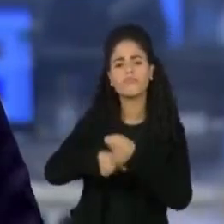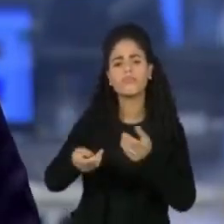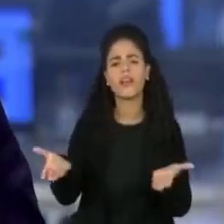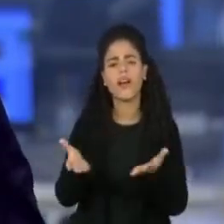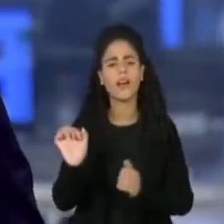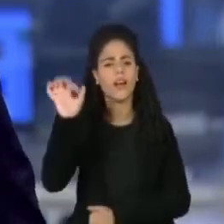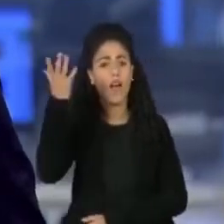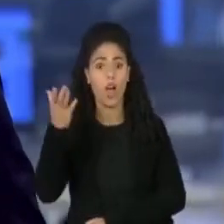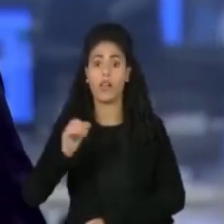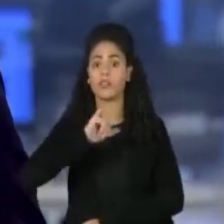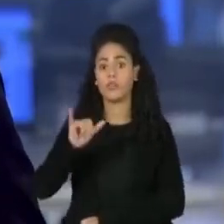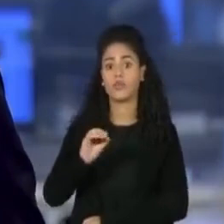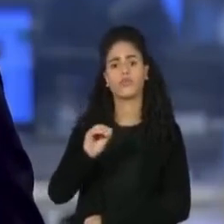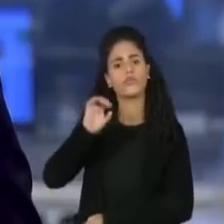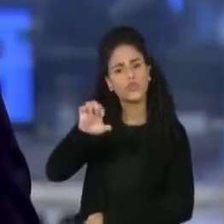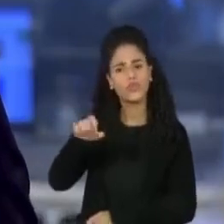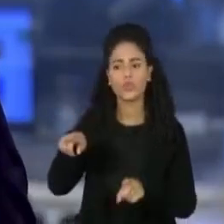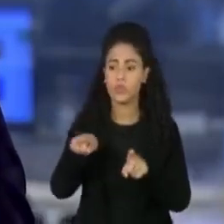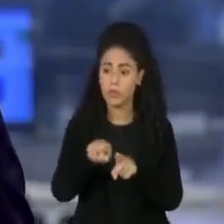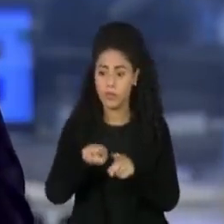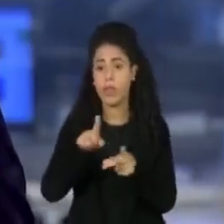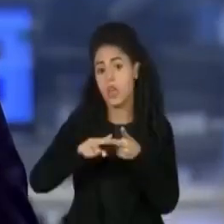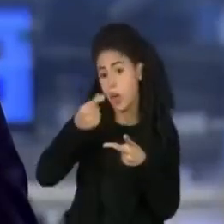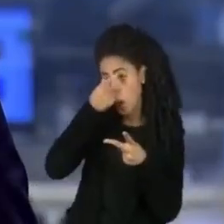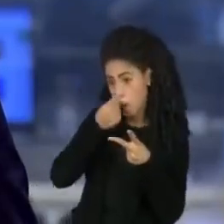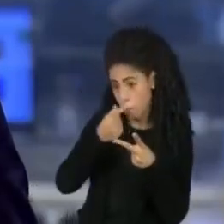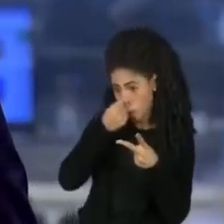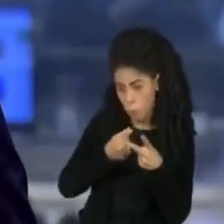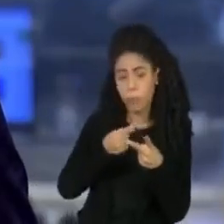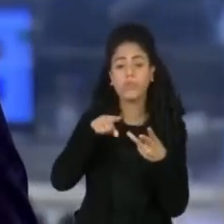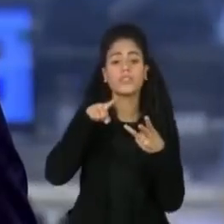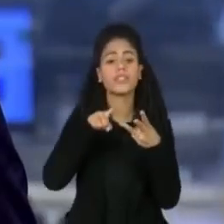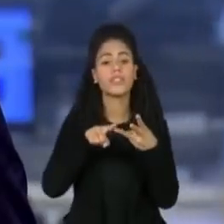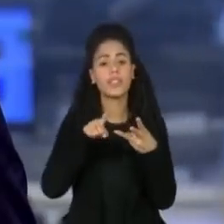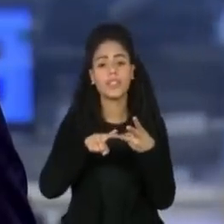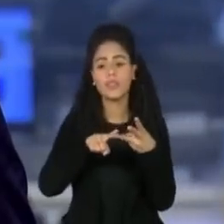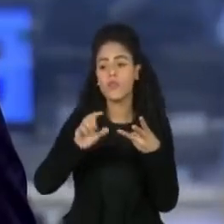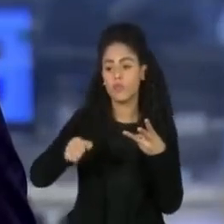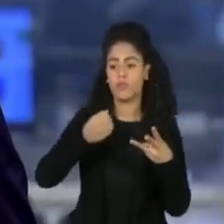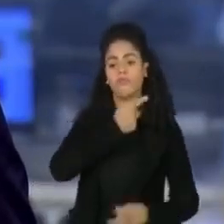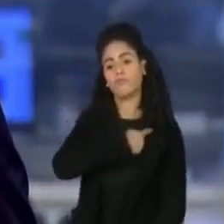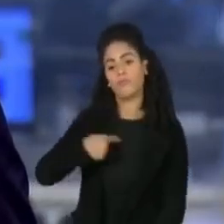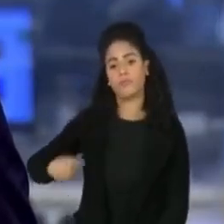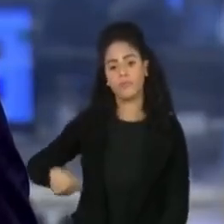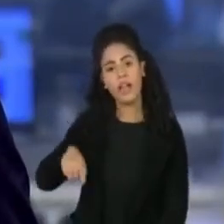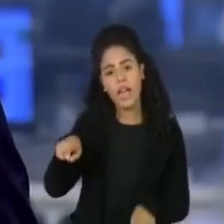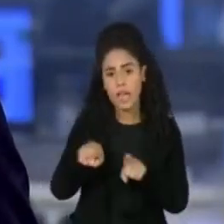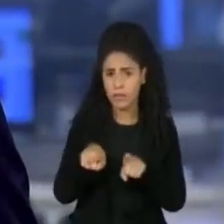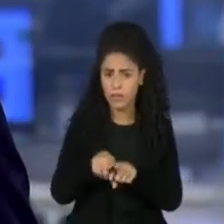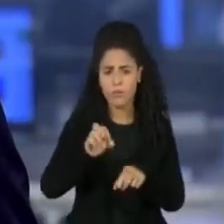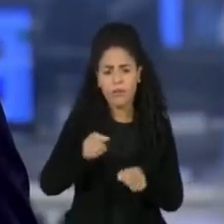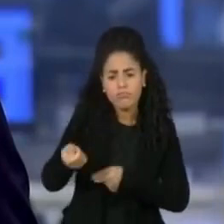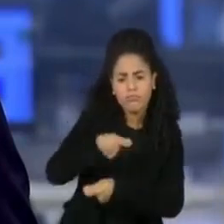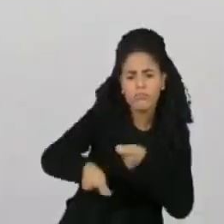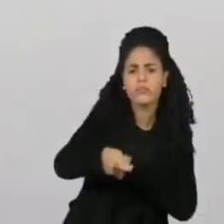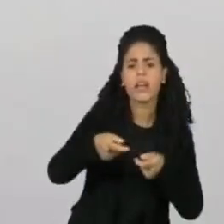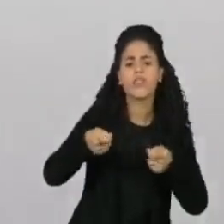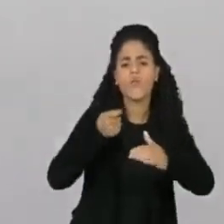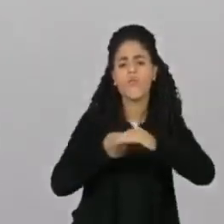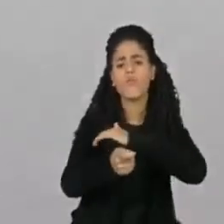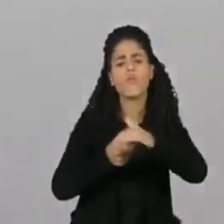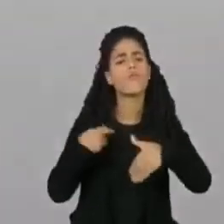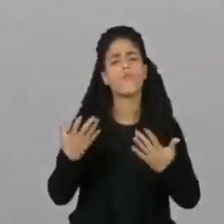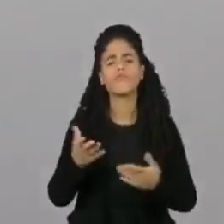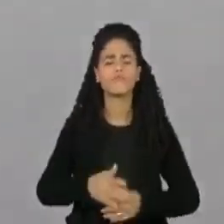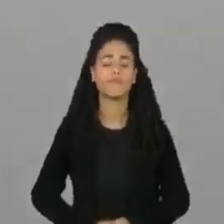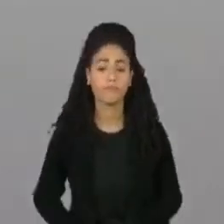atuais. Joe Biden, Xi Jinping e Vladimir Putin. O Brasil enviou Paulo Guedes com a missão de trazer investimentos.